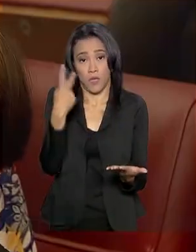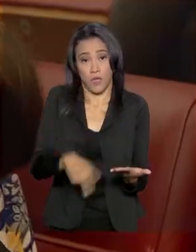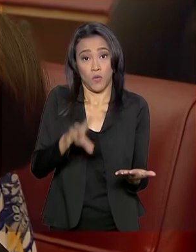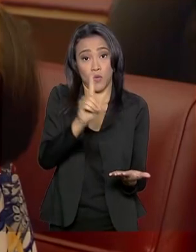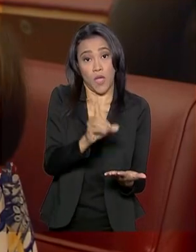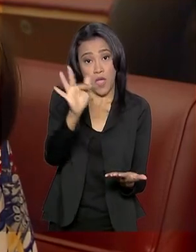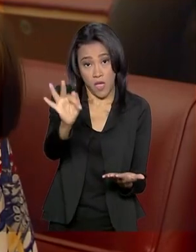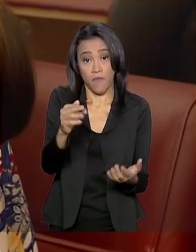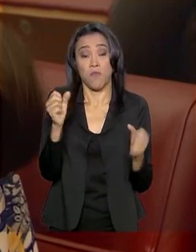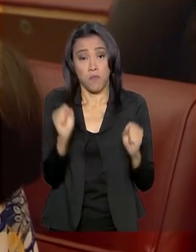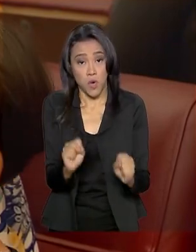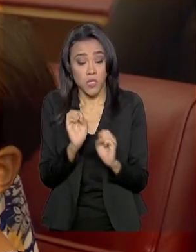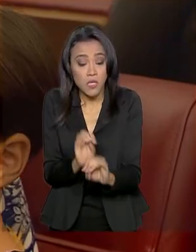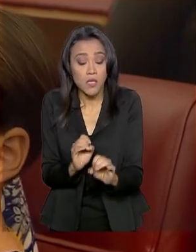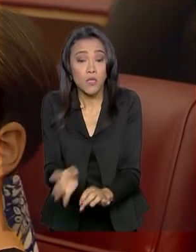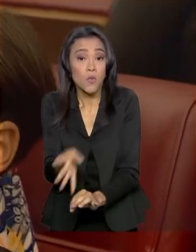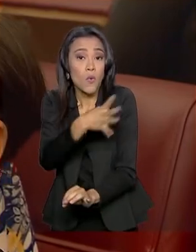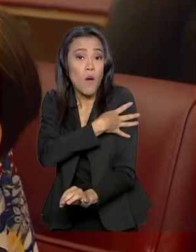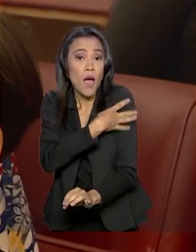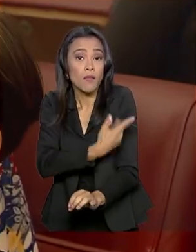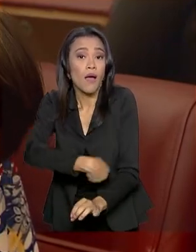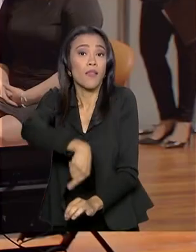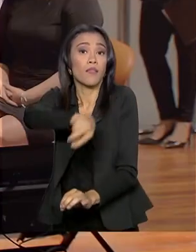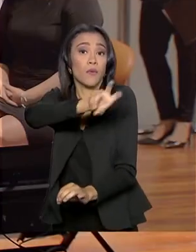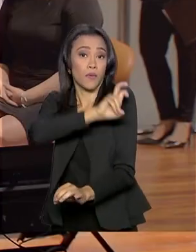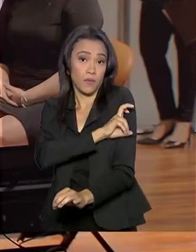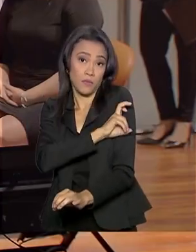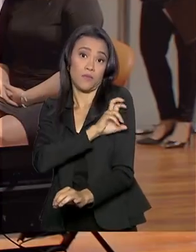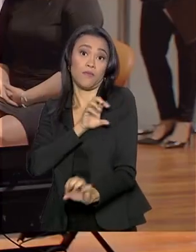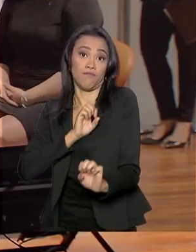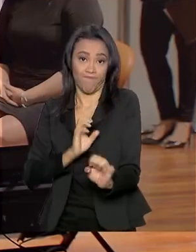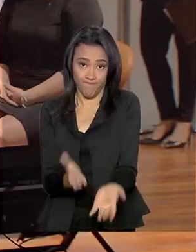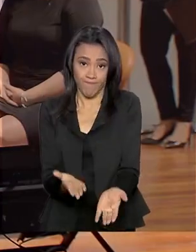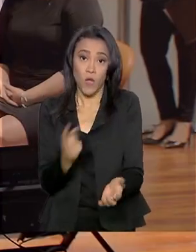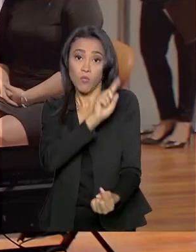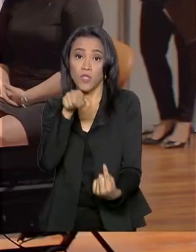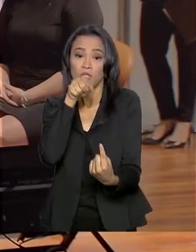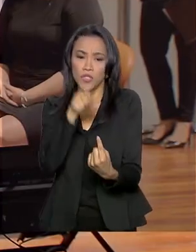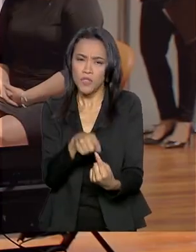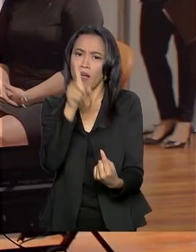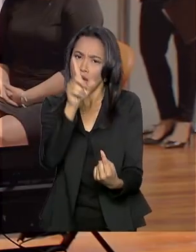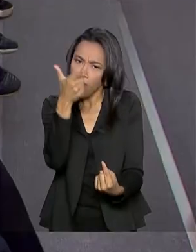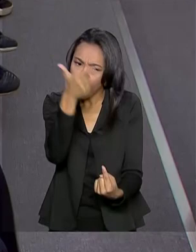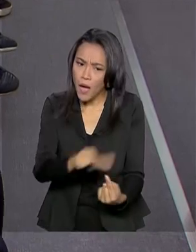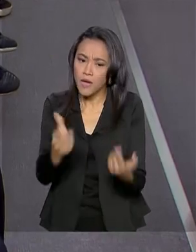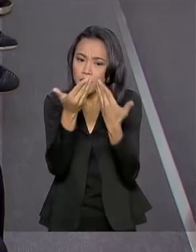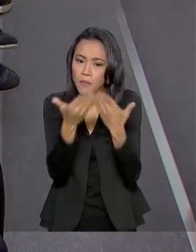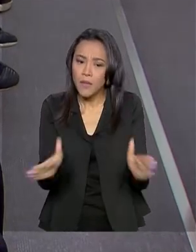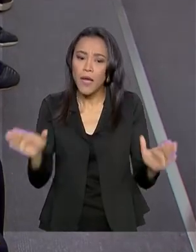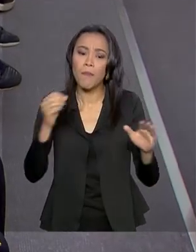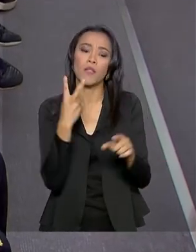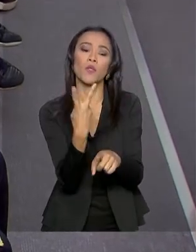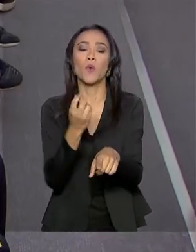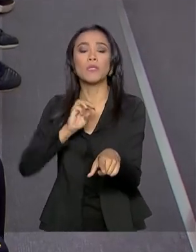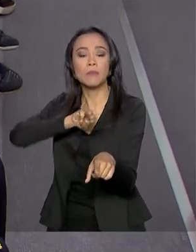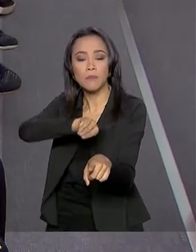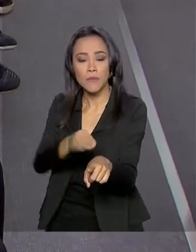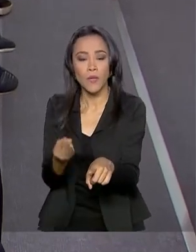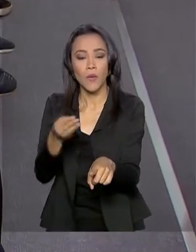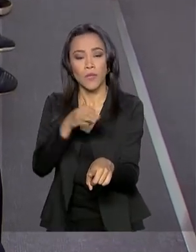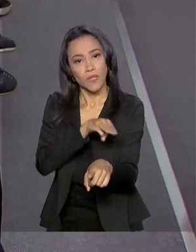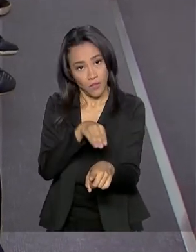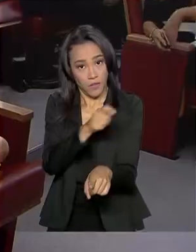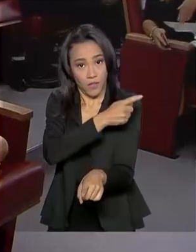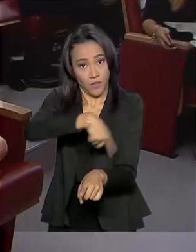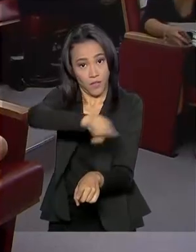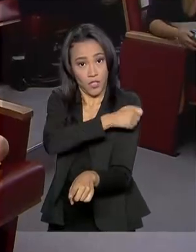do quarto e quinto anos do ensino fundamental. A intenção é ampliar a iniciativa para 2 milhões de estudantes em todo